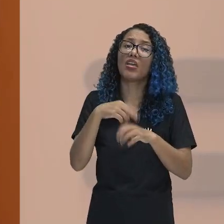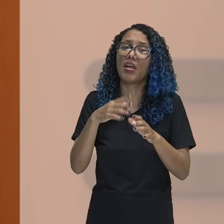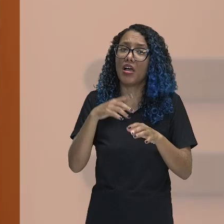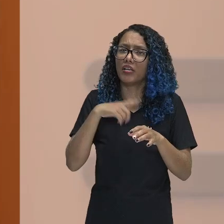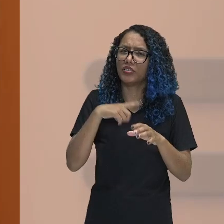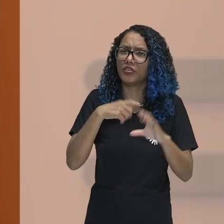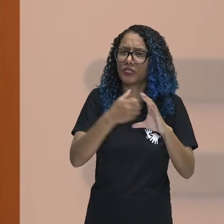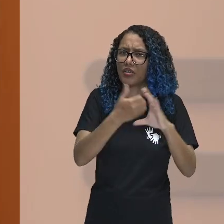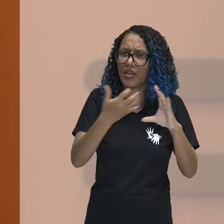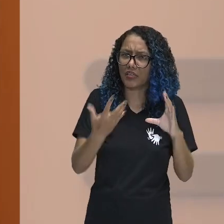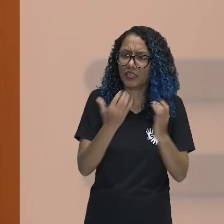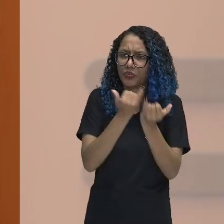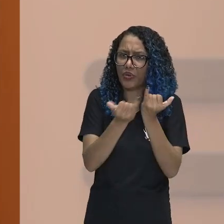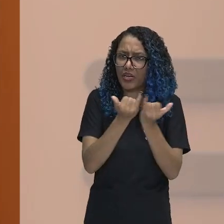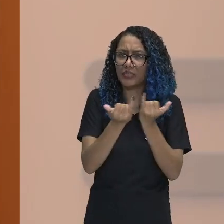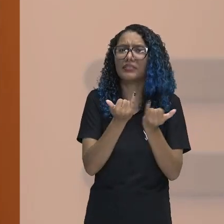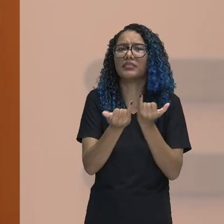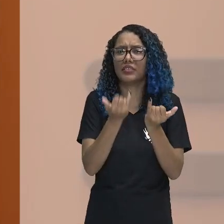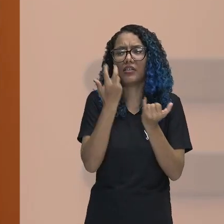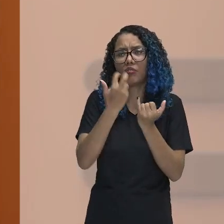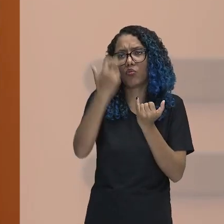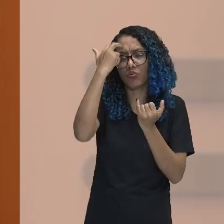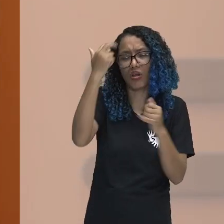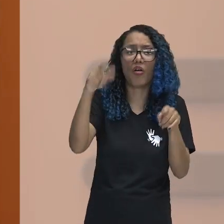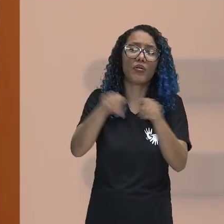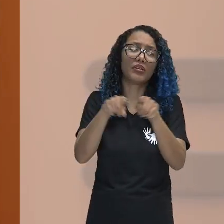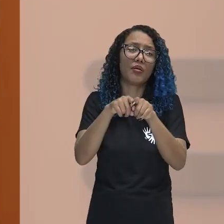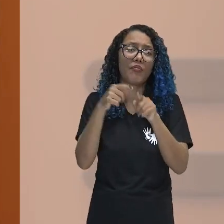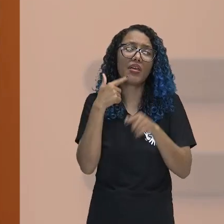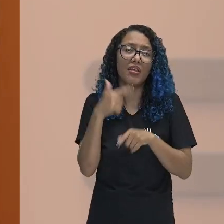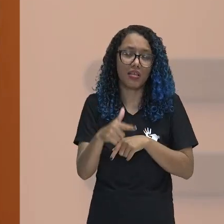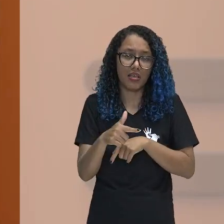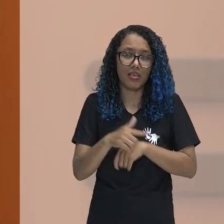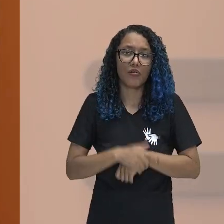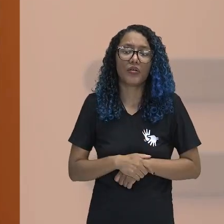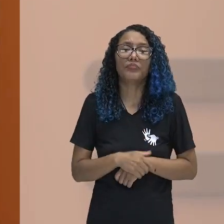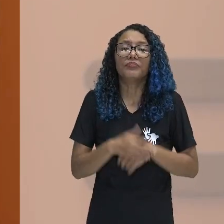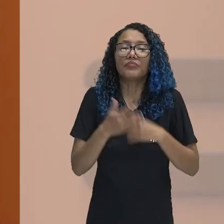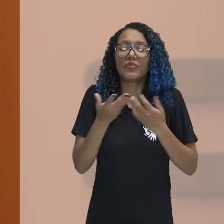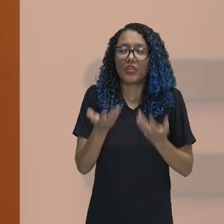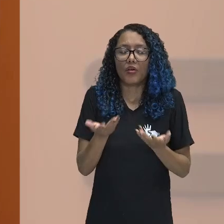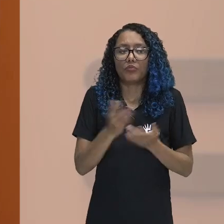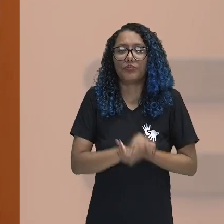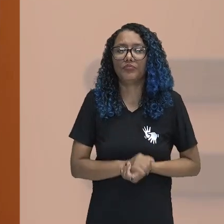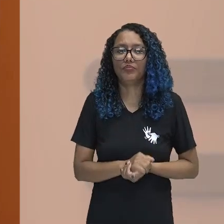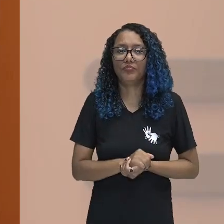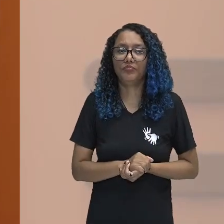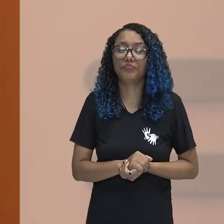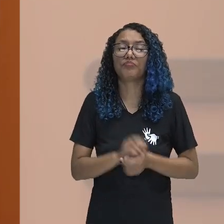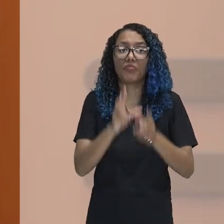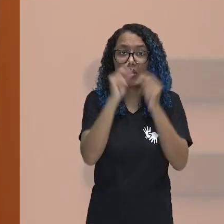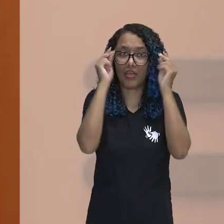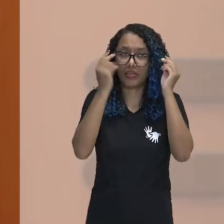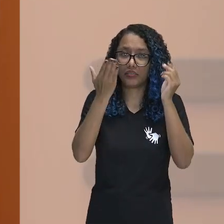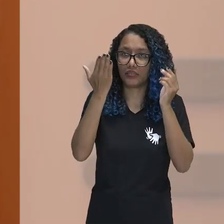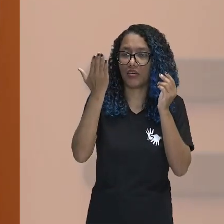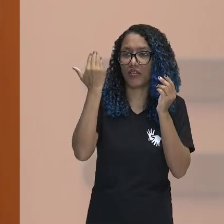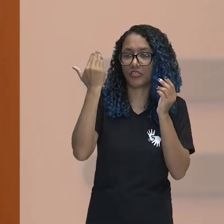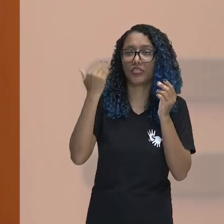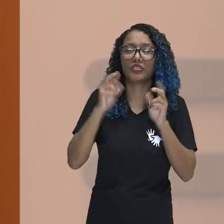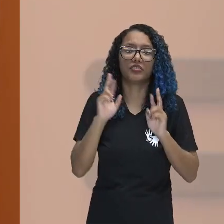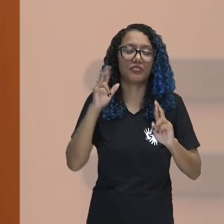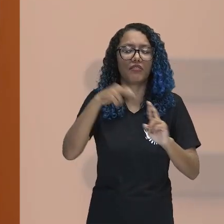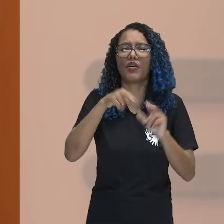traço cultural e o mesmo idioma. Quando falamos de Grécia Antiga, estamos falando do território